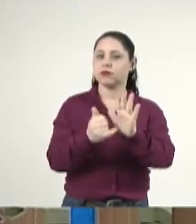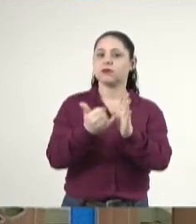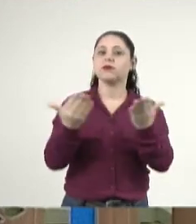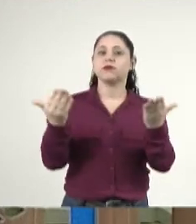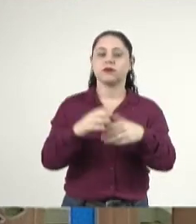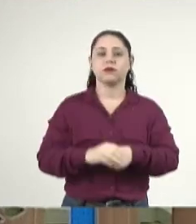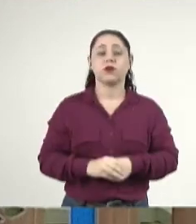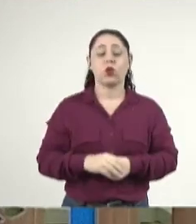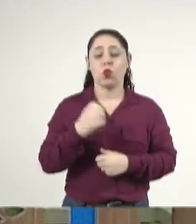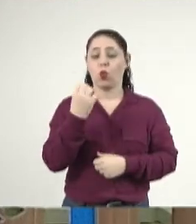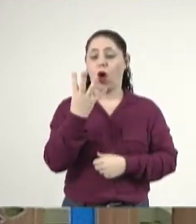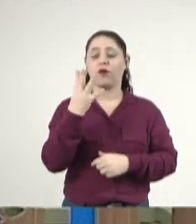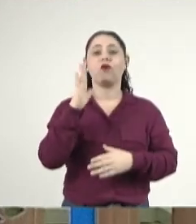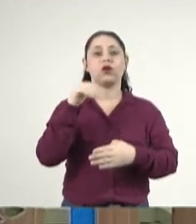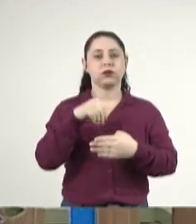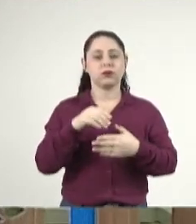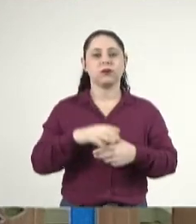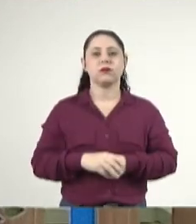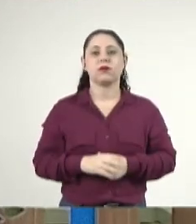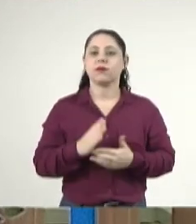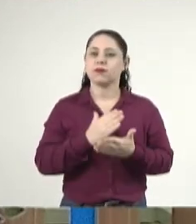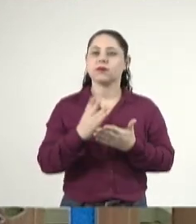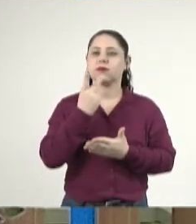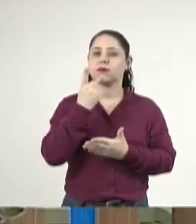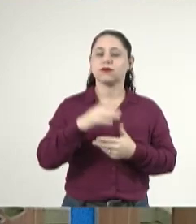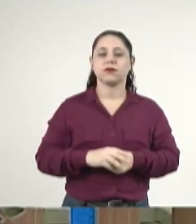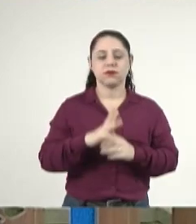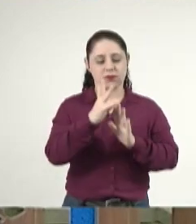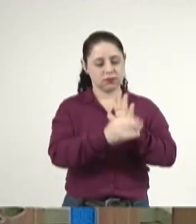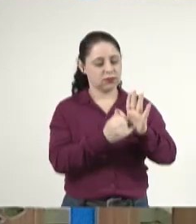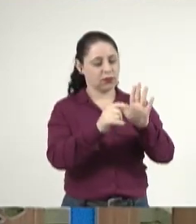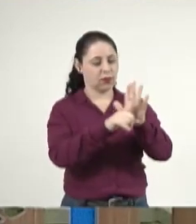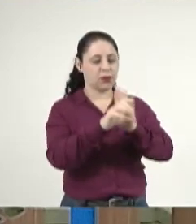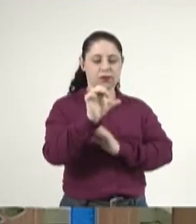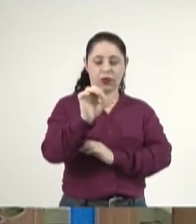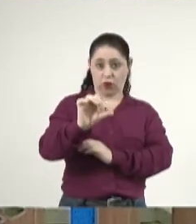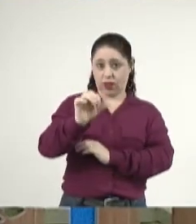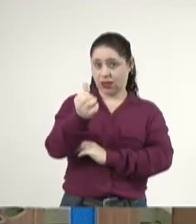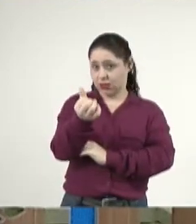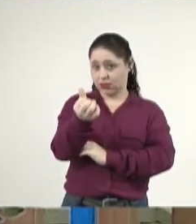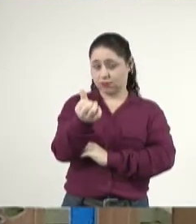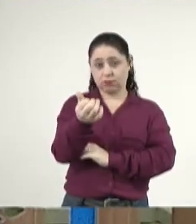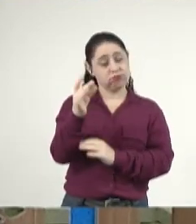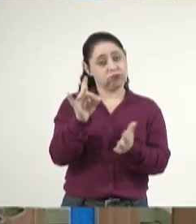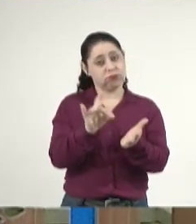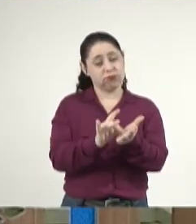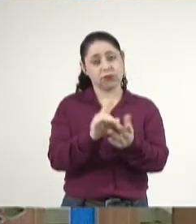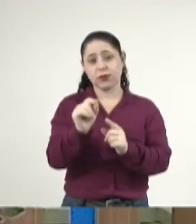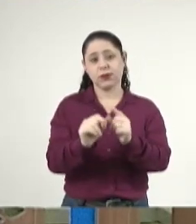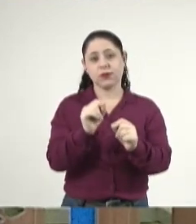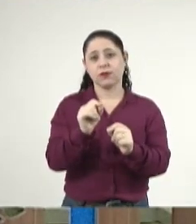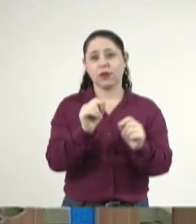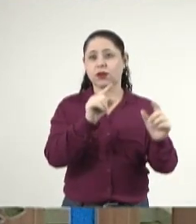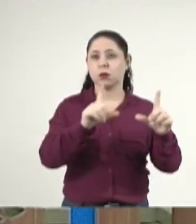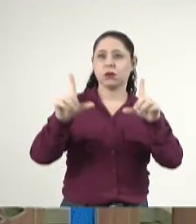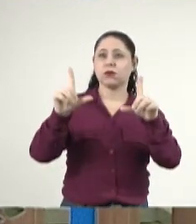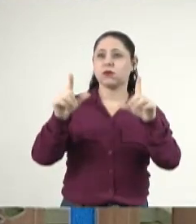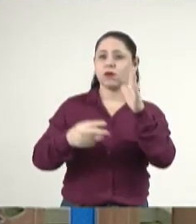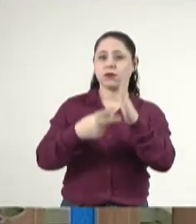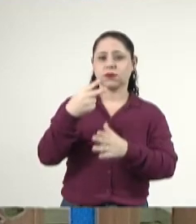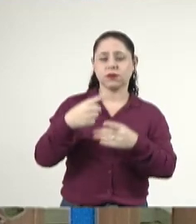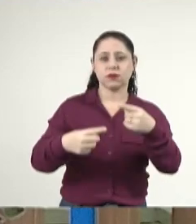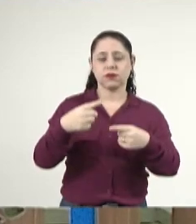mas 4 deles foram votados. E a gente começa falando do projeto de lei de número 96. Na verdade, aqui na tela está como segunda